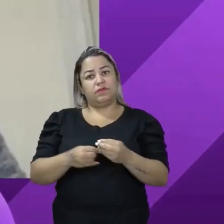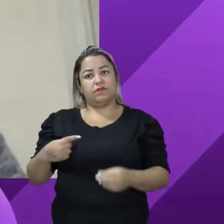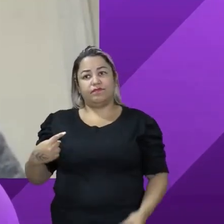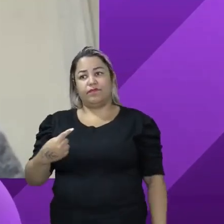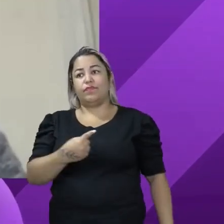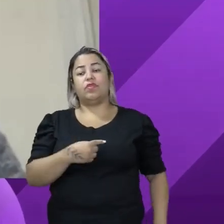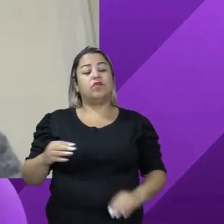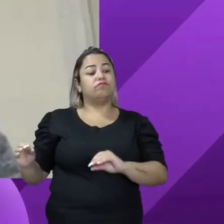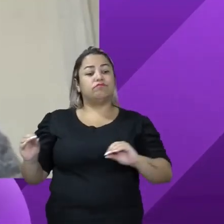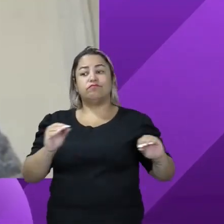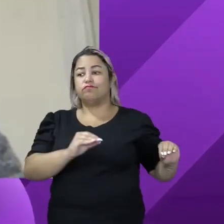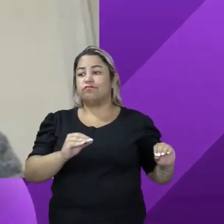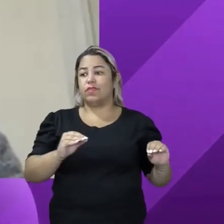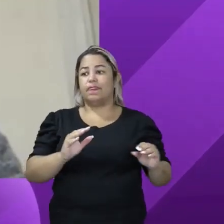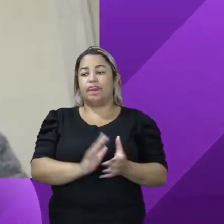mais exporta, são